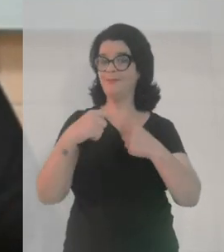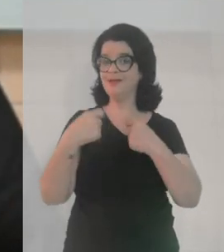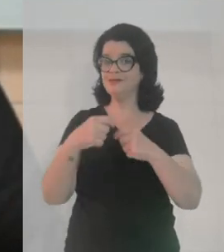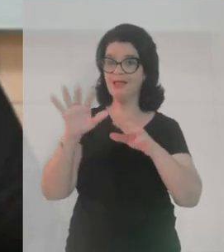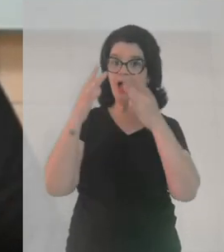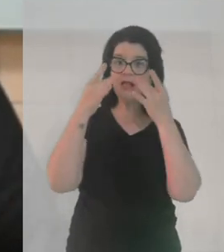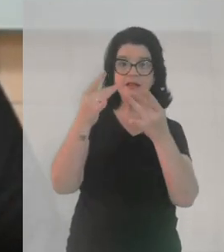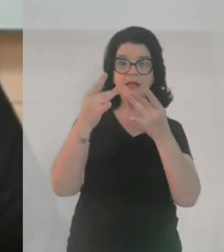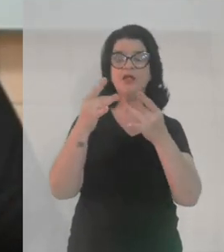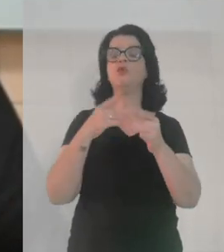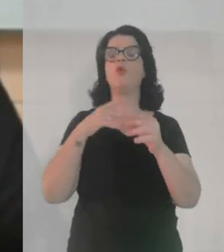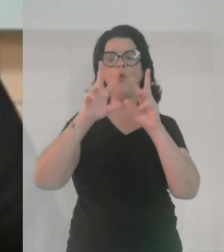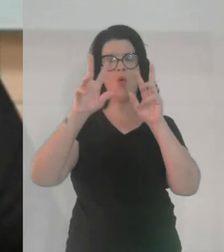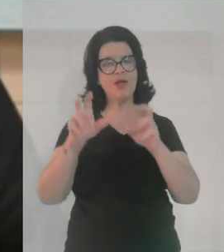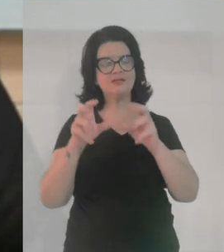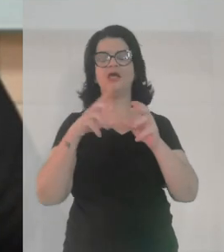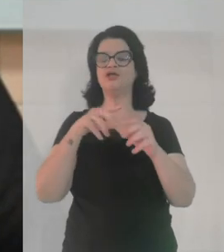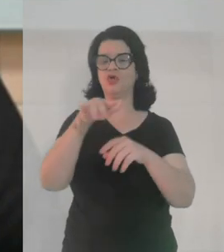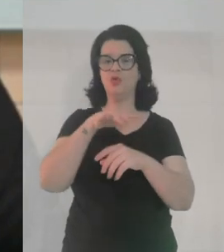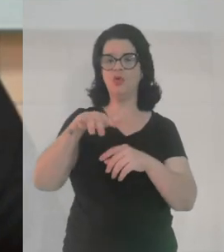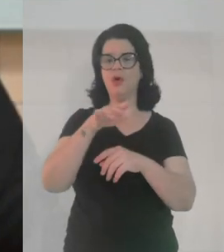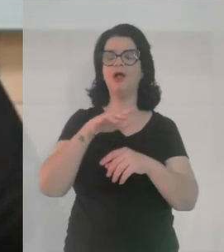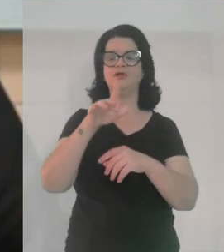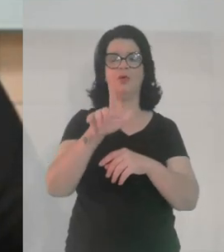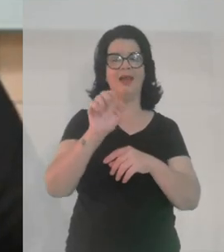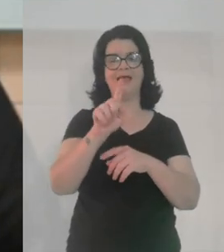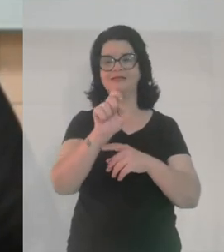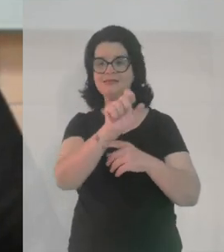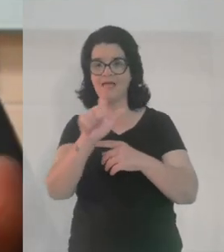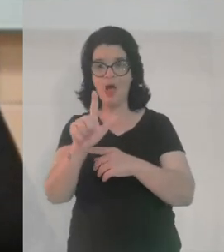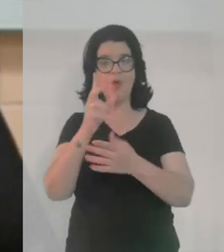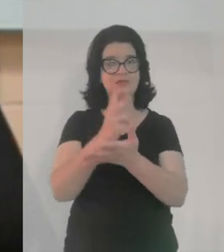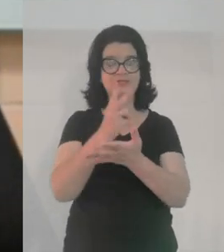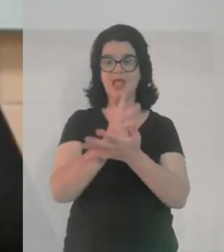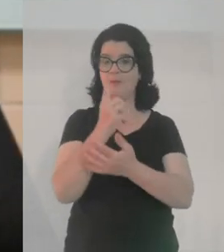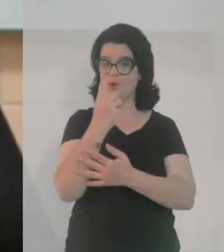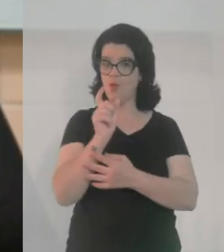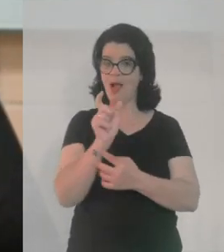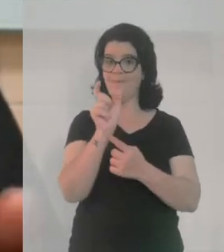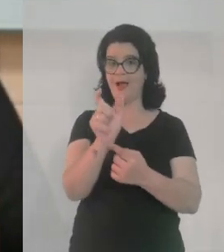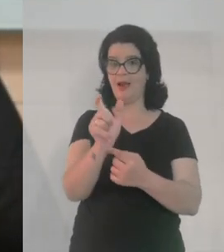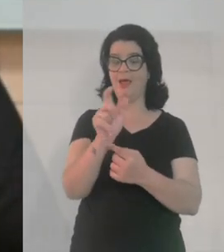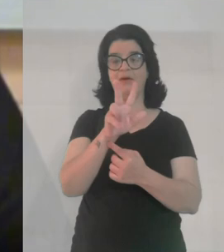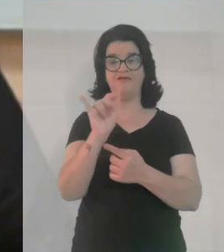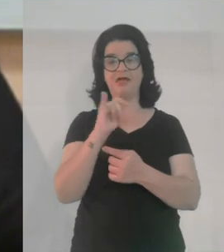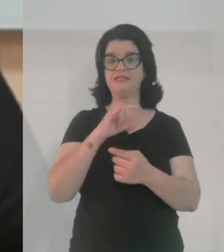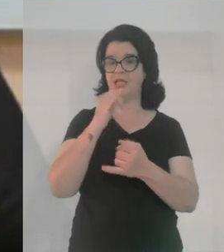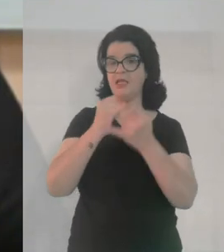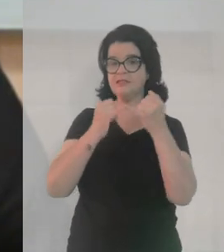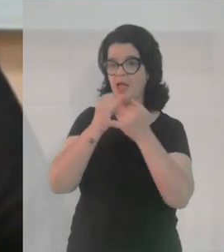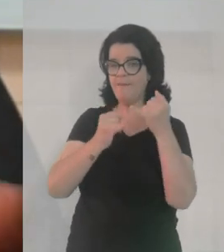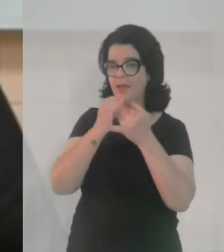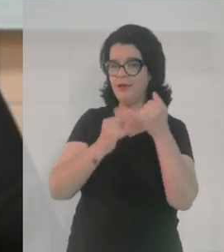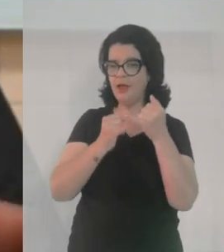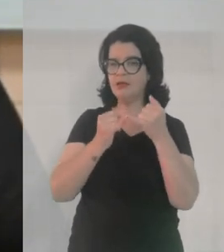estar muito atento com a questão do campo lexical. Nem sempre uma palavra, por ser, né, muito